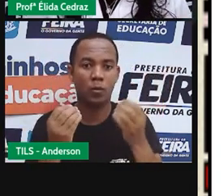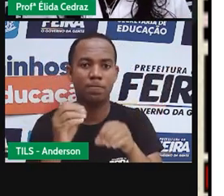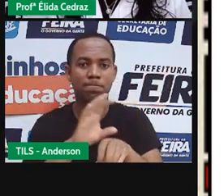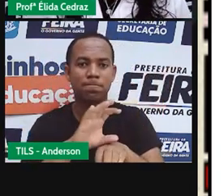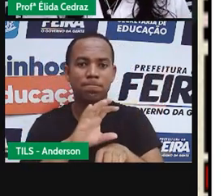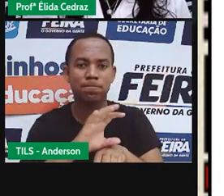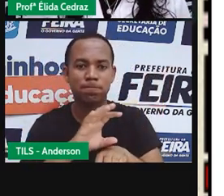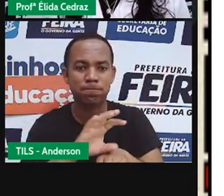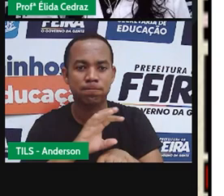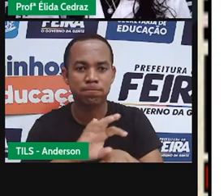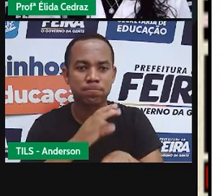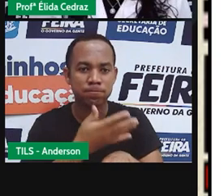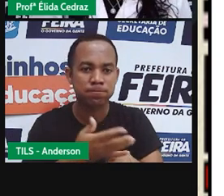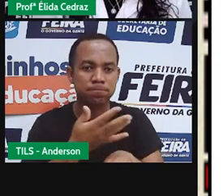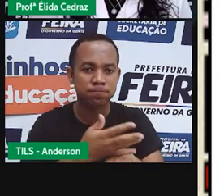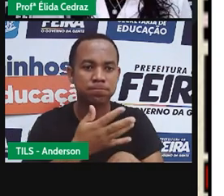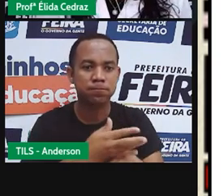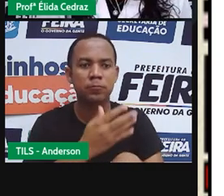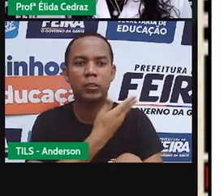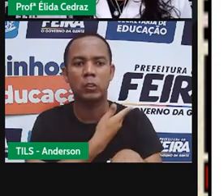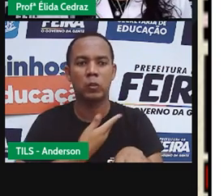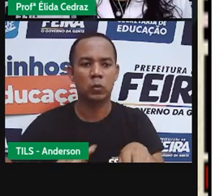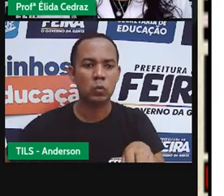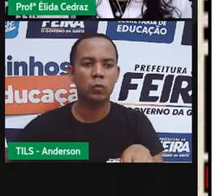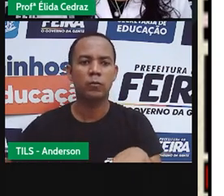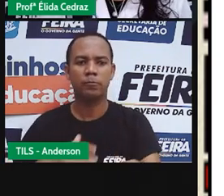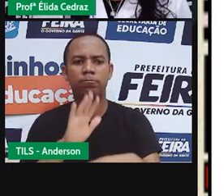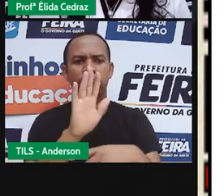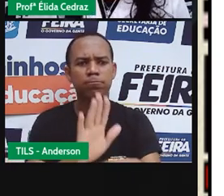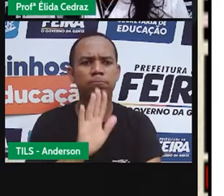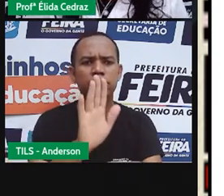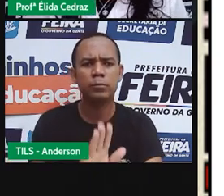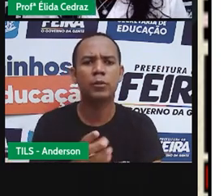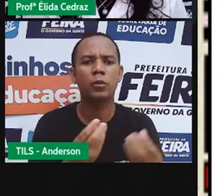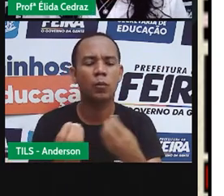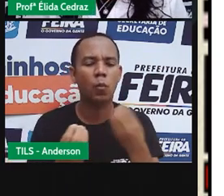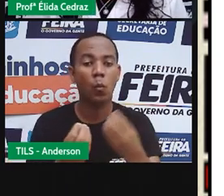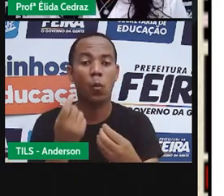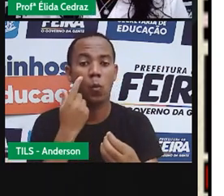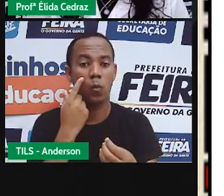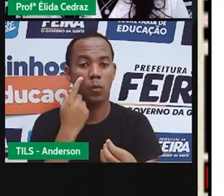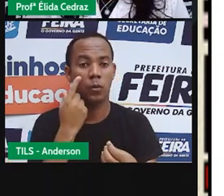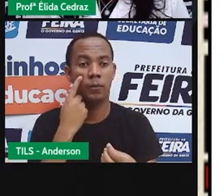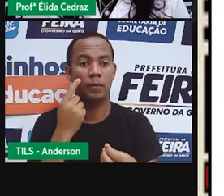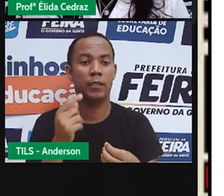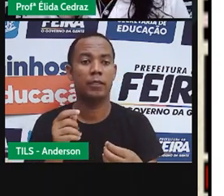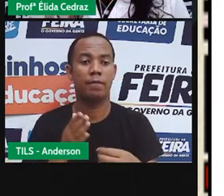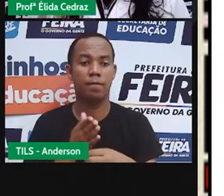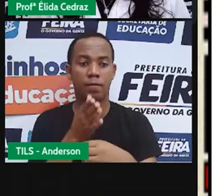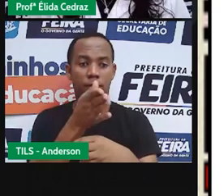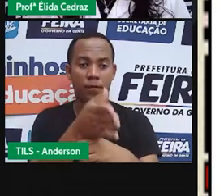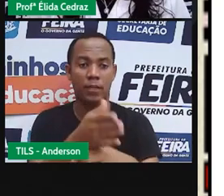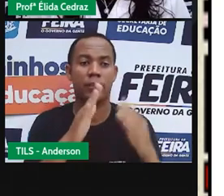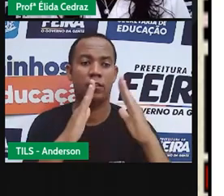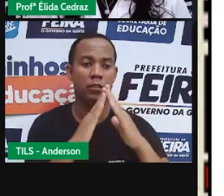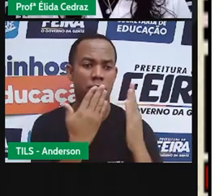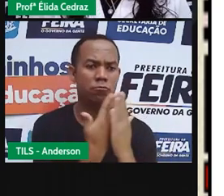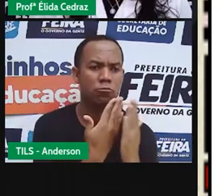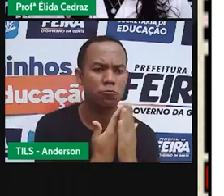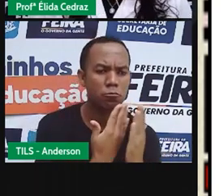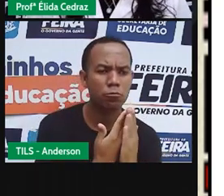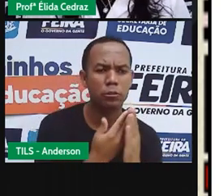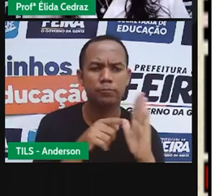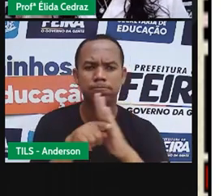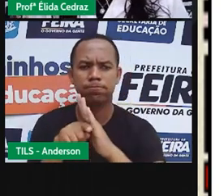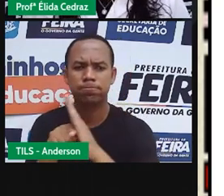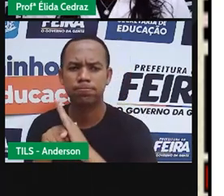trabalho por parcerias entre o governo do Amazonas e as instituições. Eles frequentam a escola e